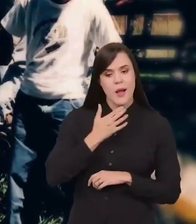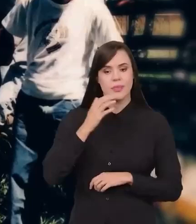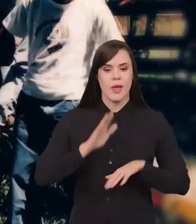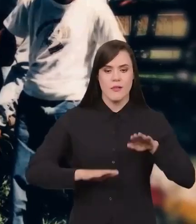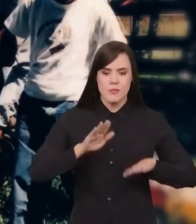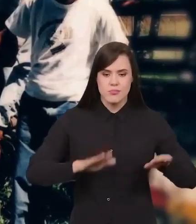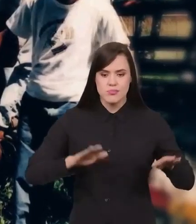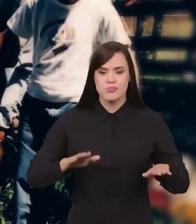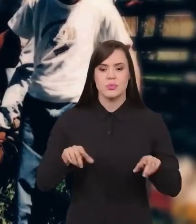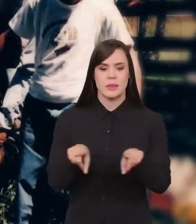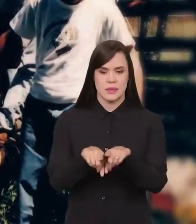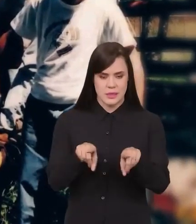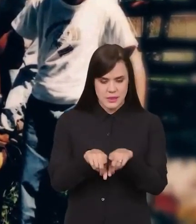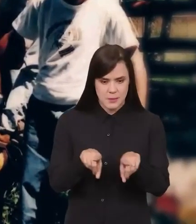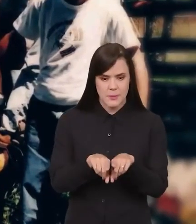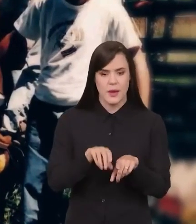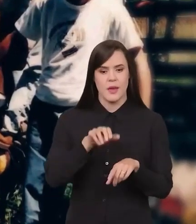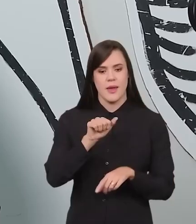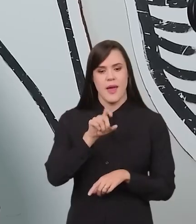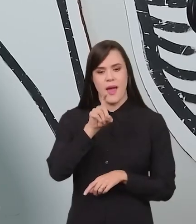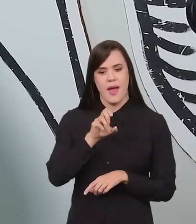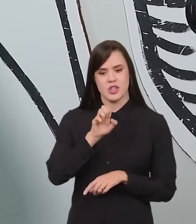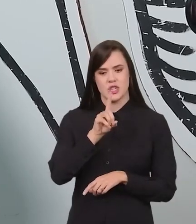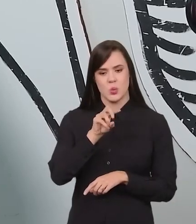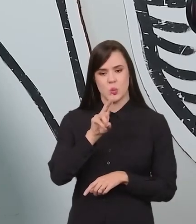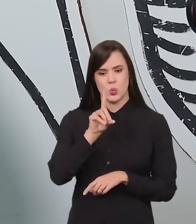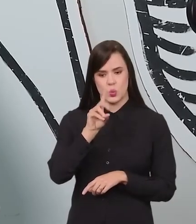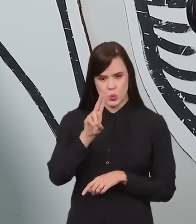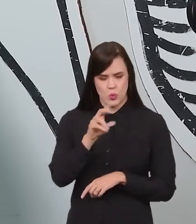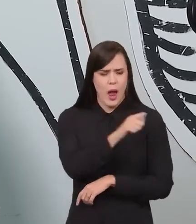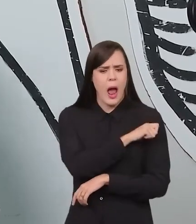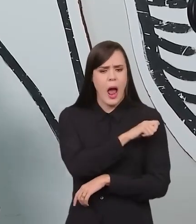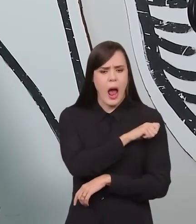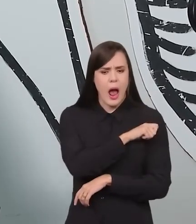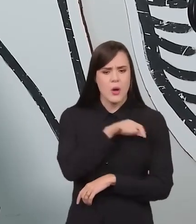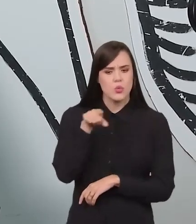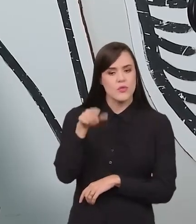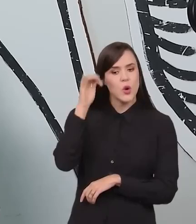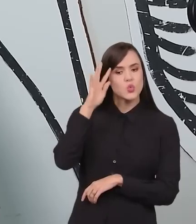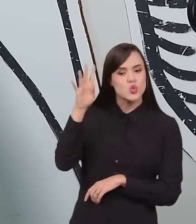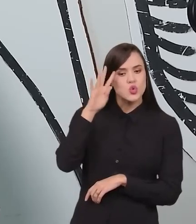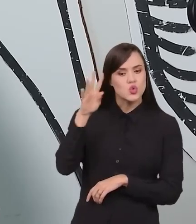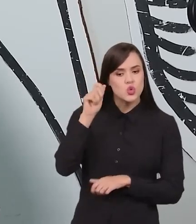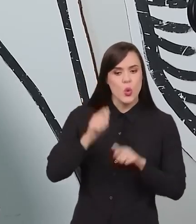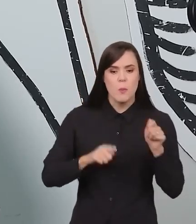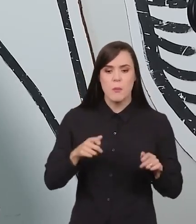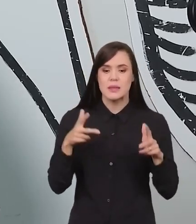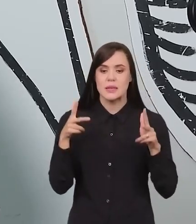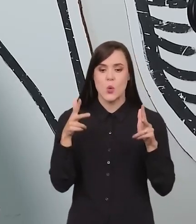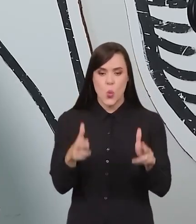percussão também, o Axé Dudu. E aí um dos alunos lá falou que o sonho dele era ter uma banda igual o